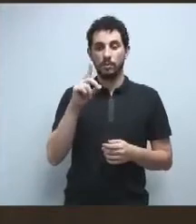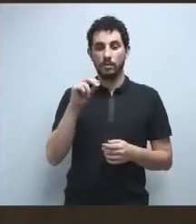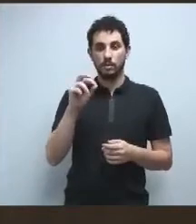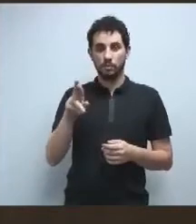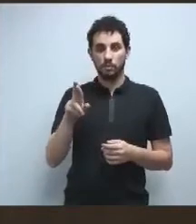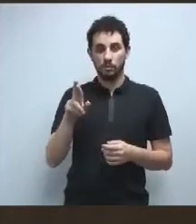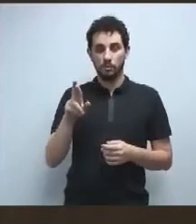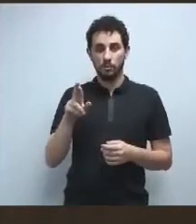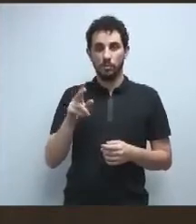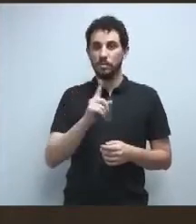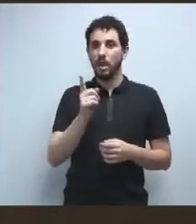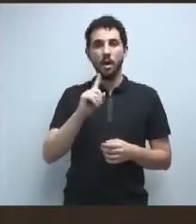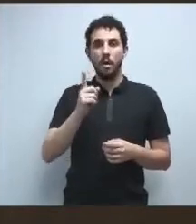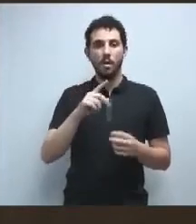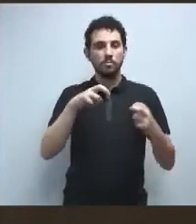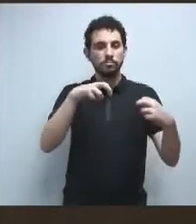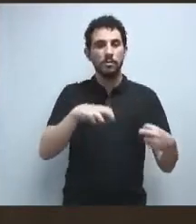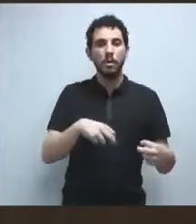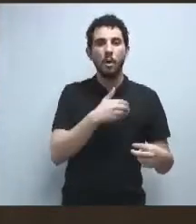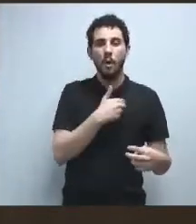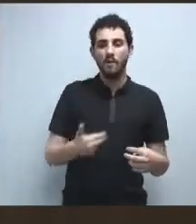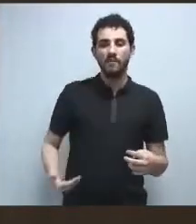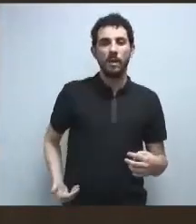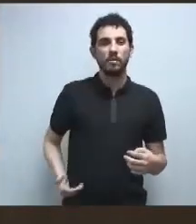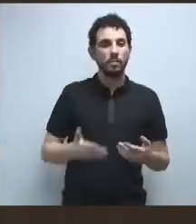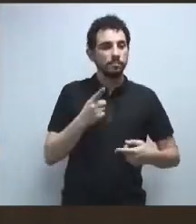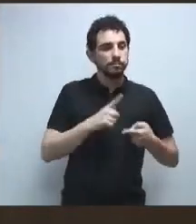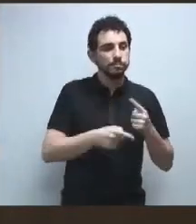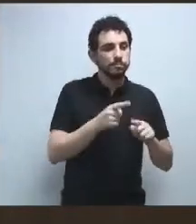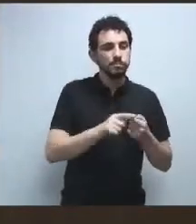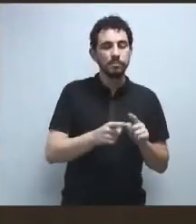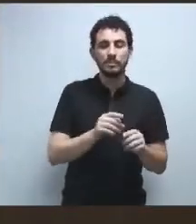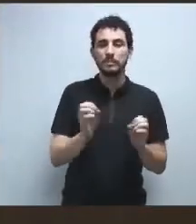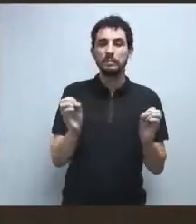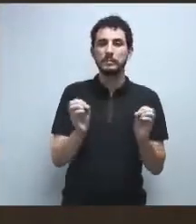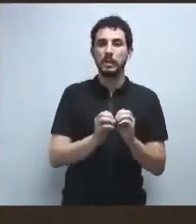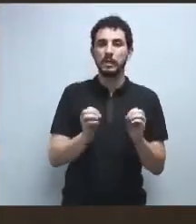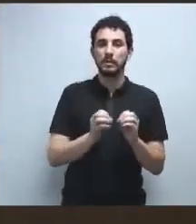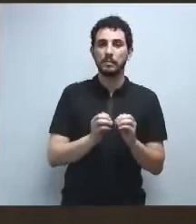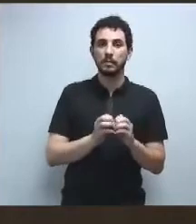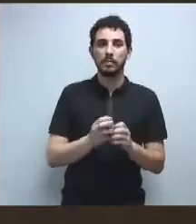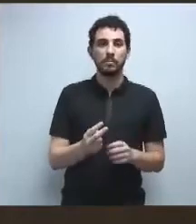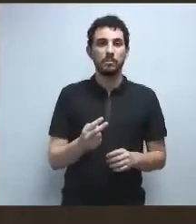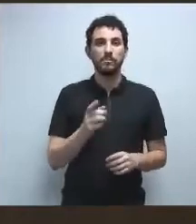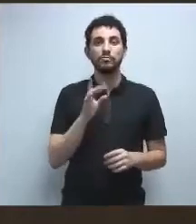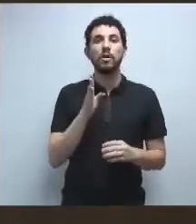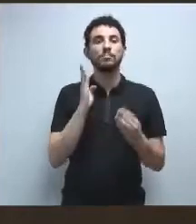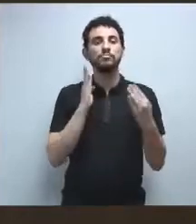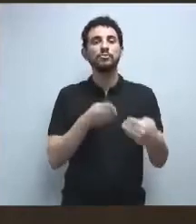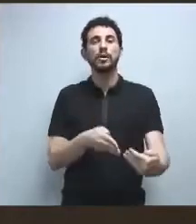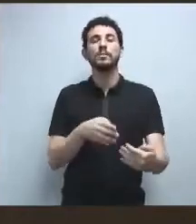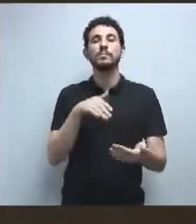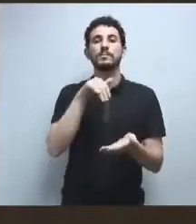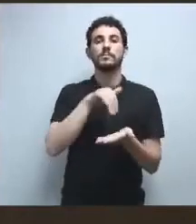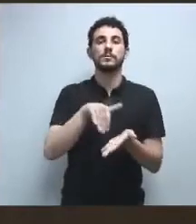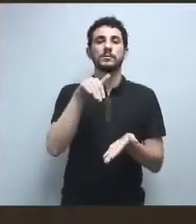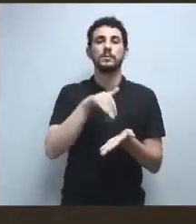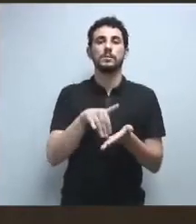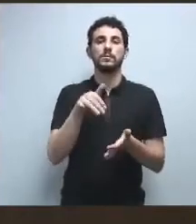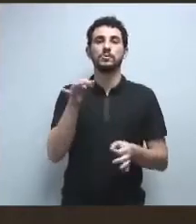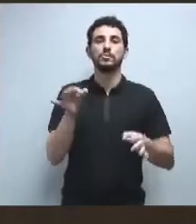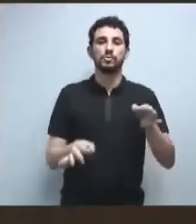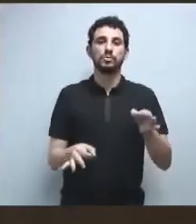governador era admissível a diminuto 1 e se reportava o secretário da justiça